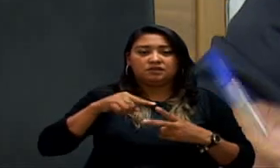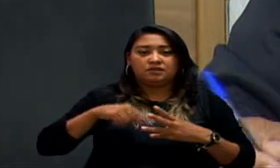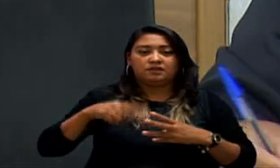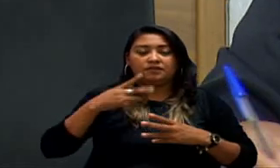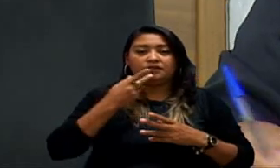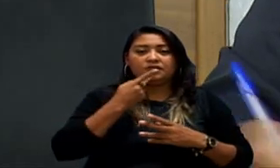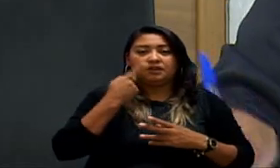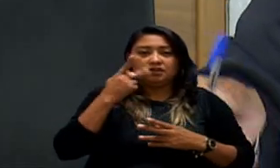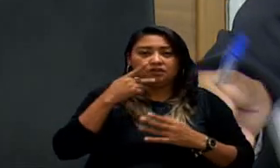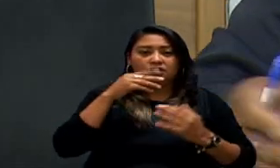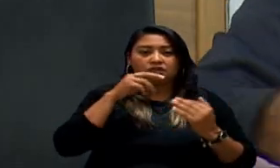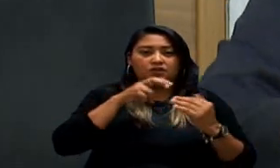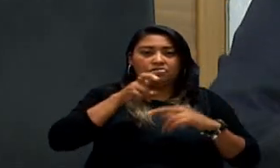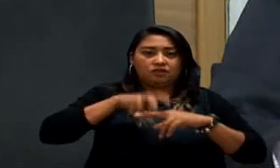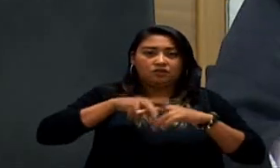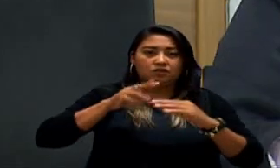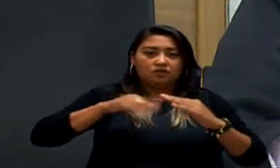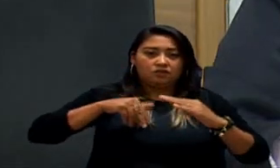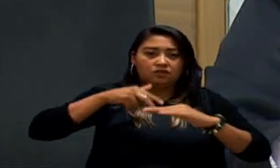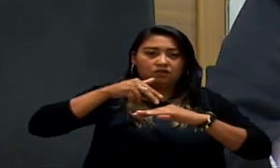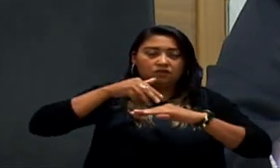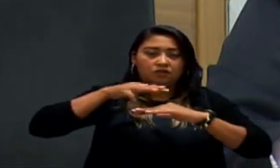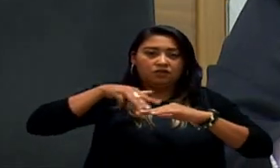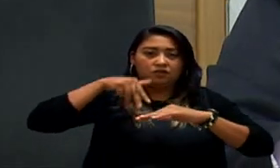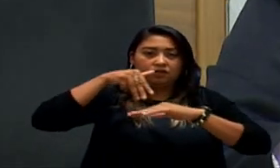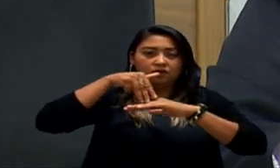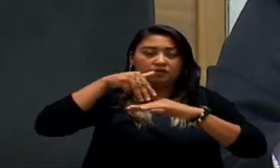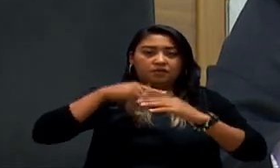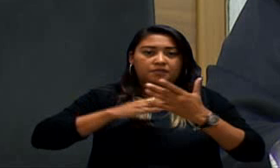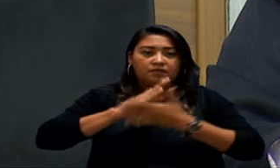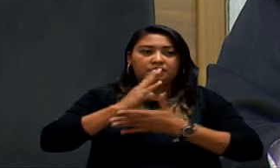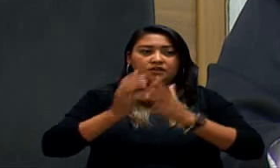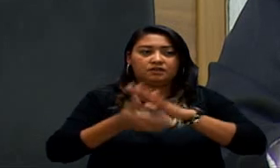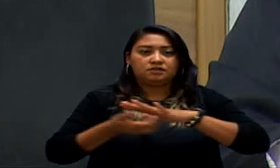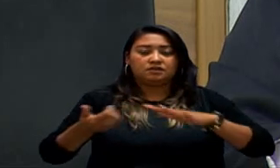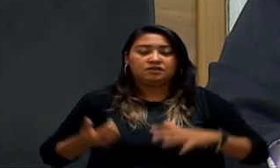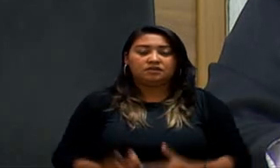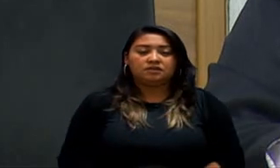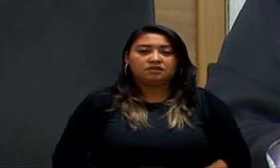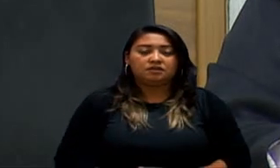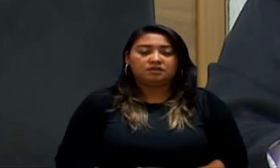concordam, permaneçam como estão. Os contrários, querem se manifestar, aprovada a retirada.